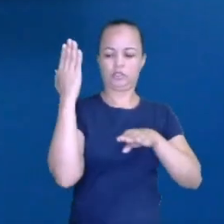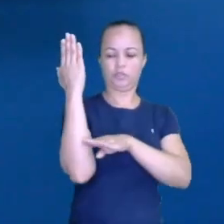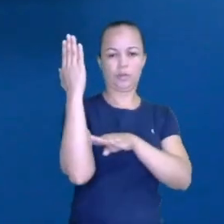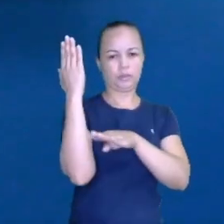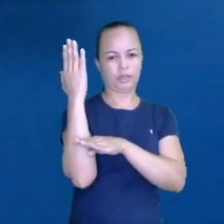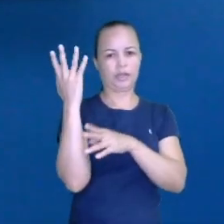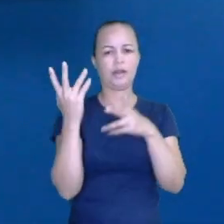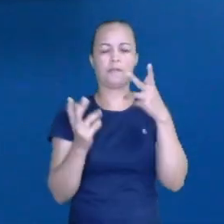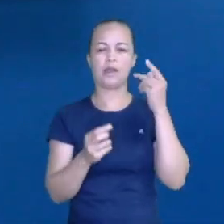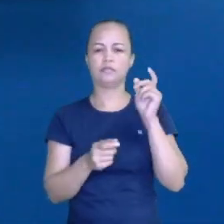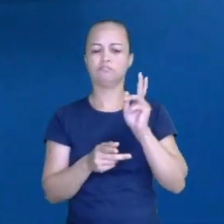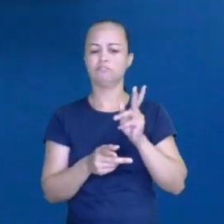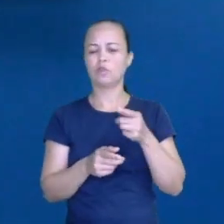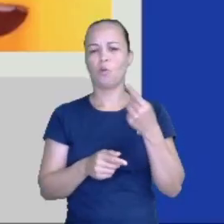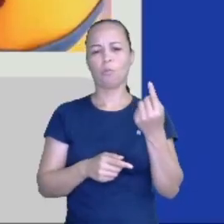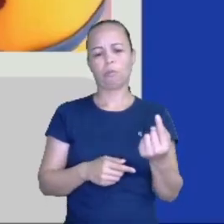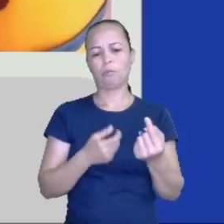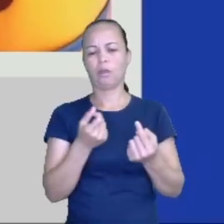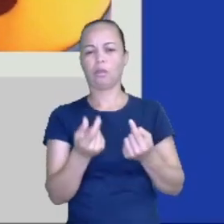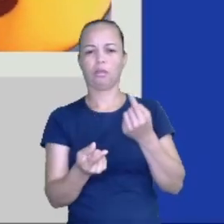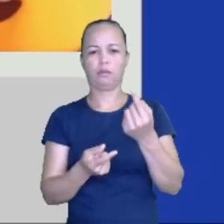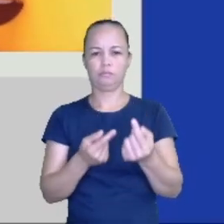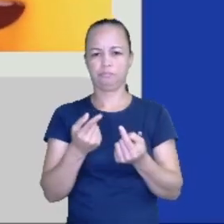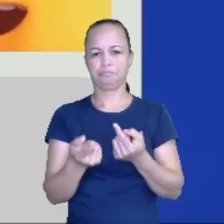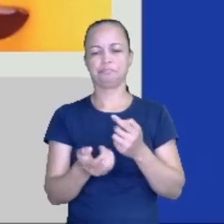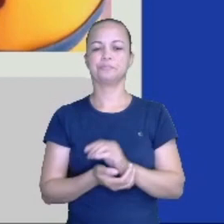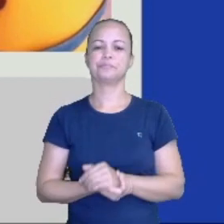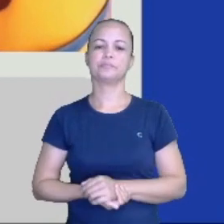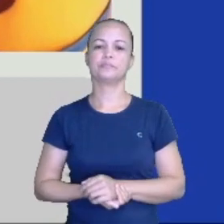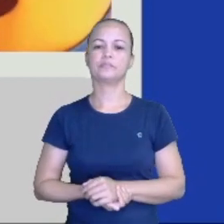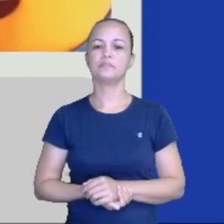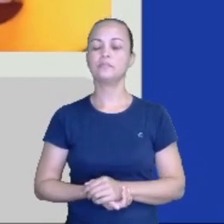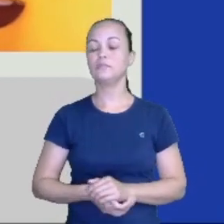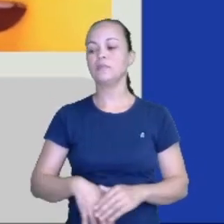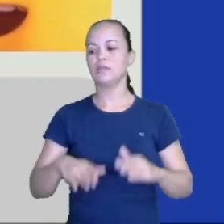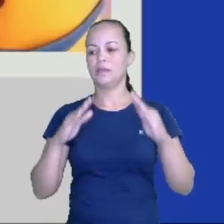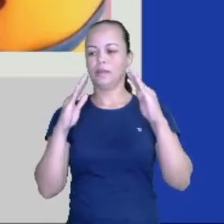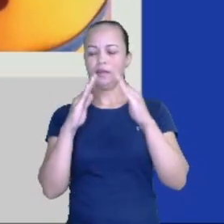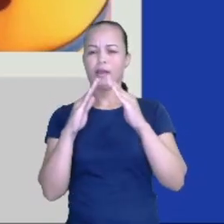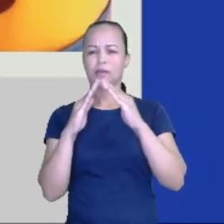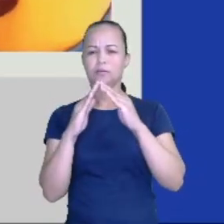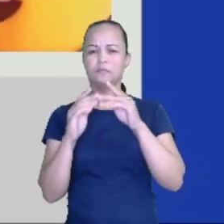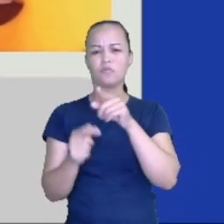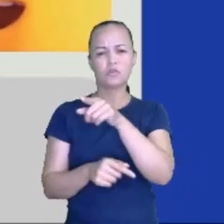Vamos lá. Casa. Quem aqui mora em uma casa parecida com essa?